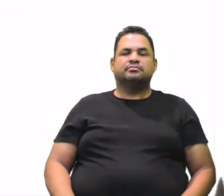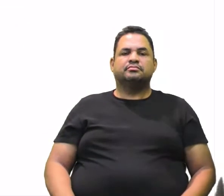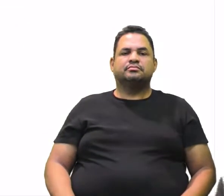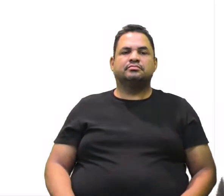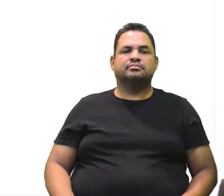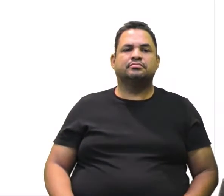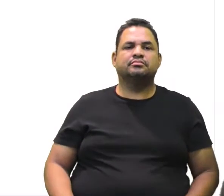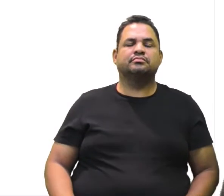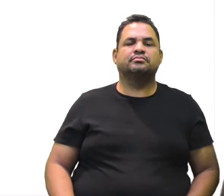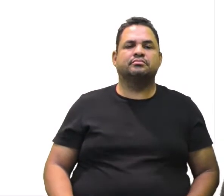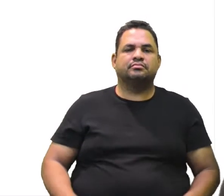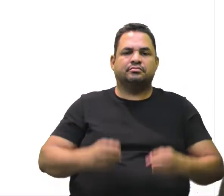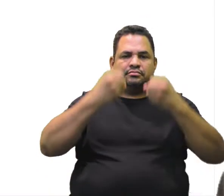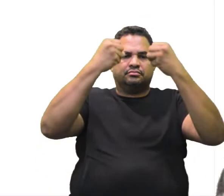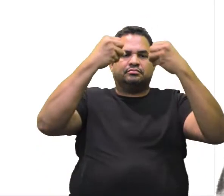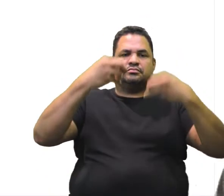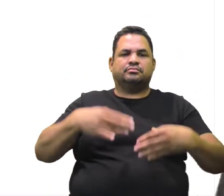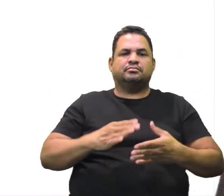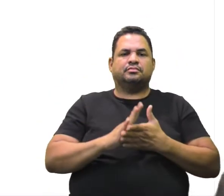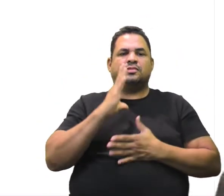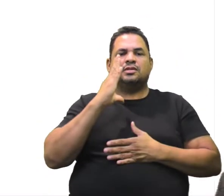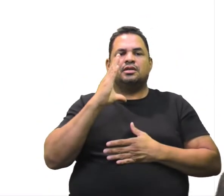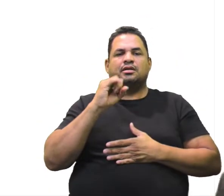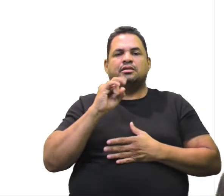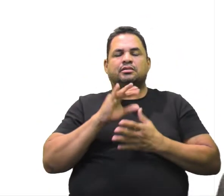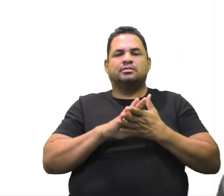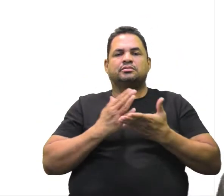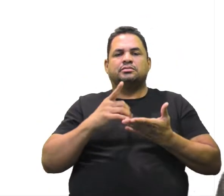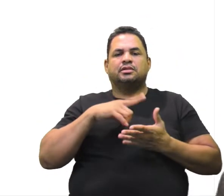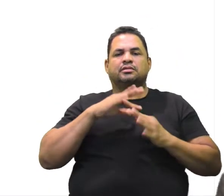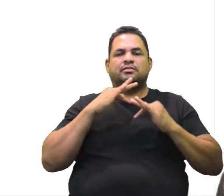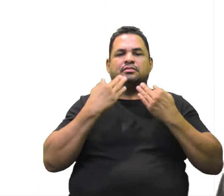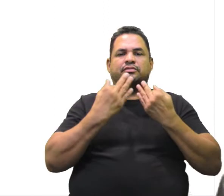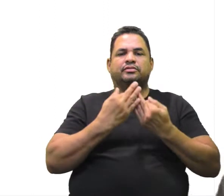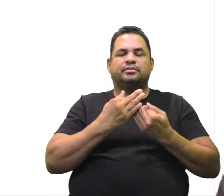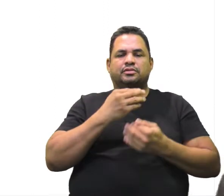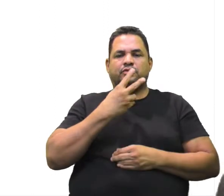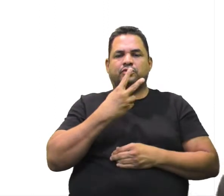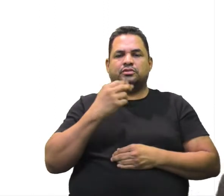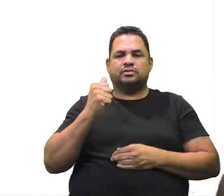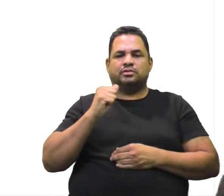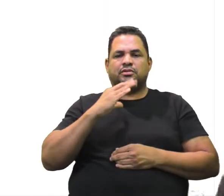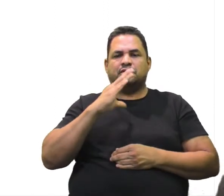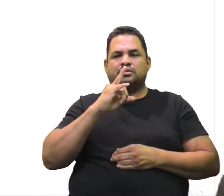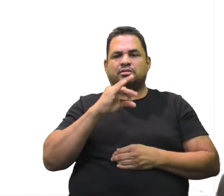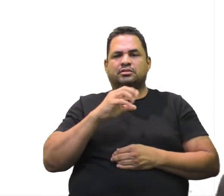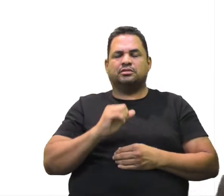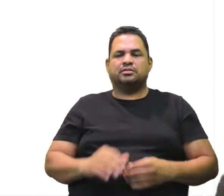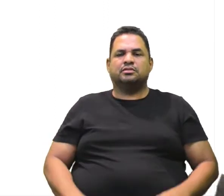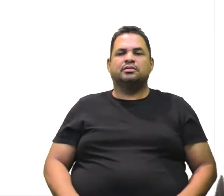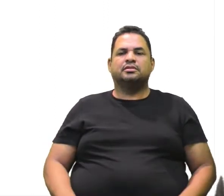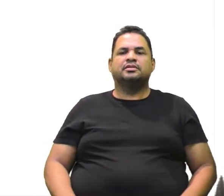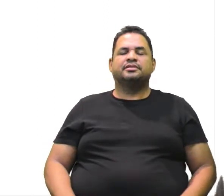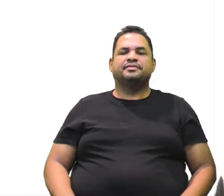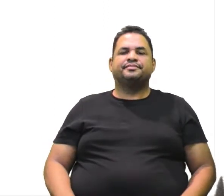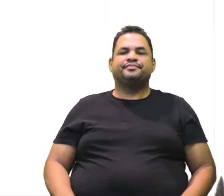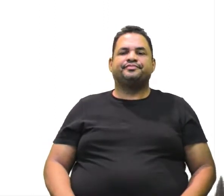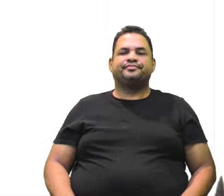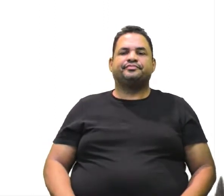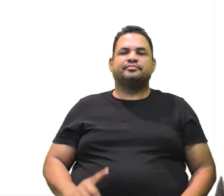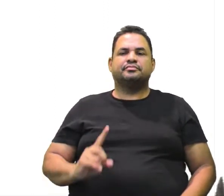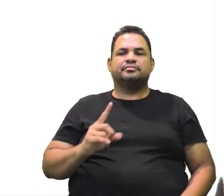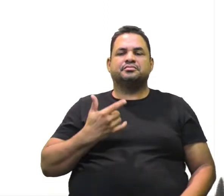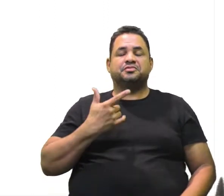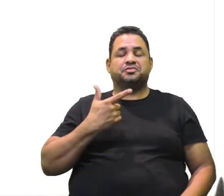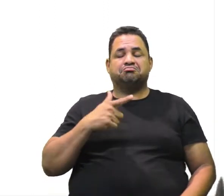o comentário é exatamente esse. Como o cálcio pertence à família 2A do íon cátion, não